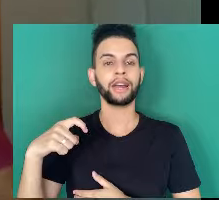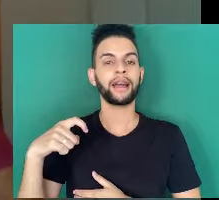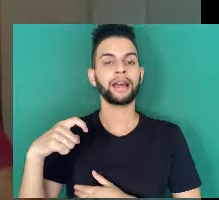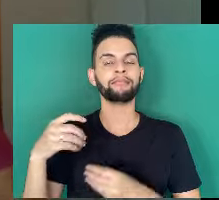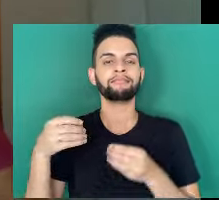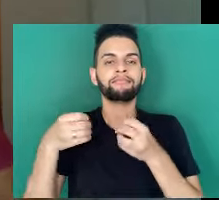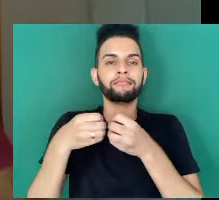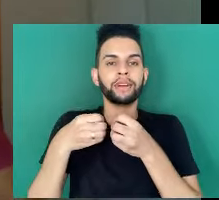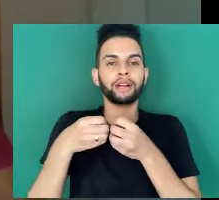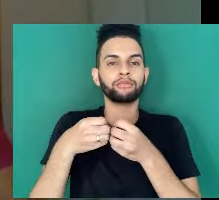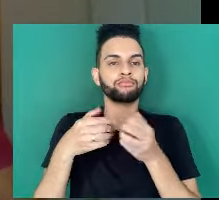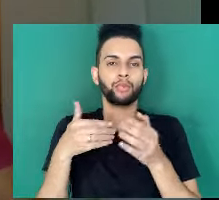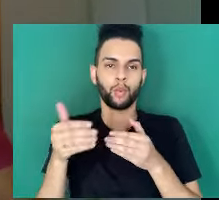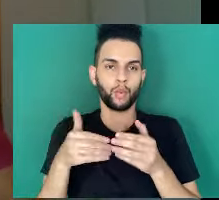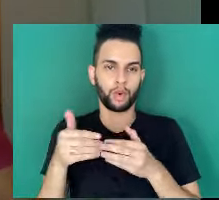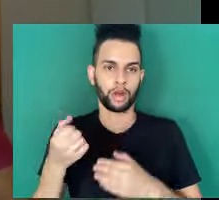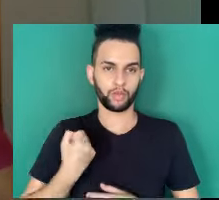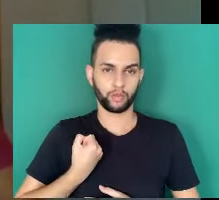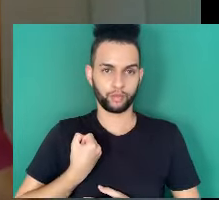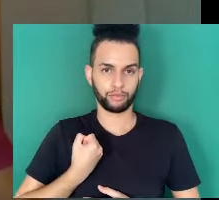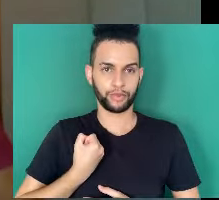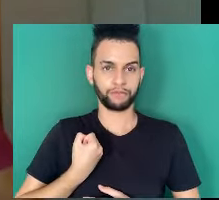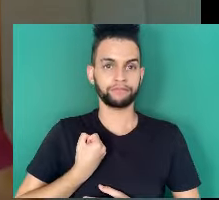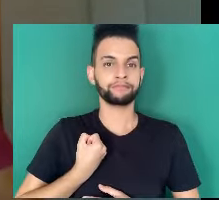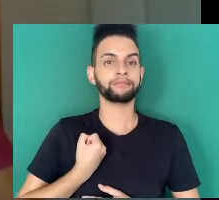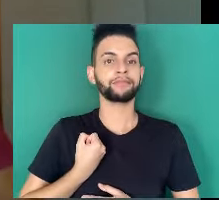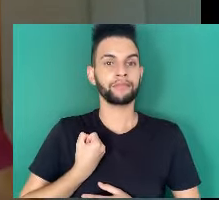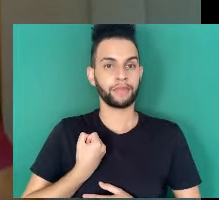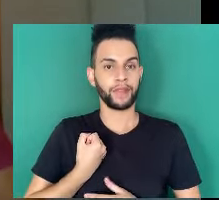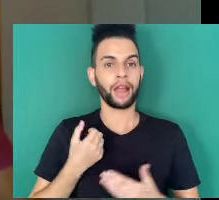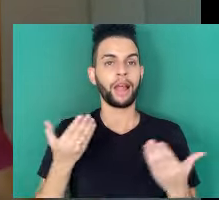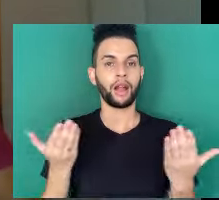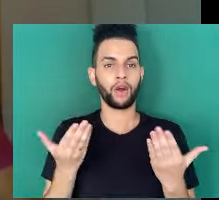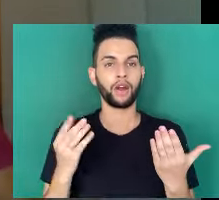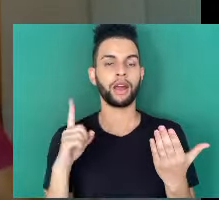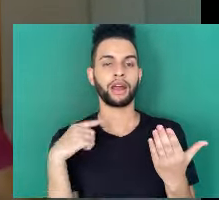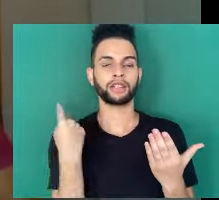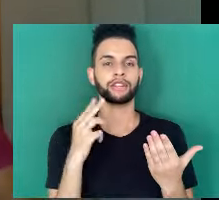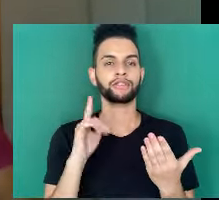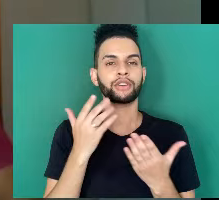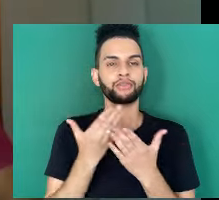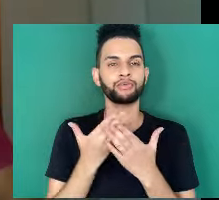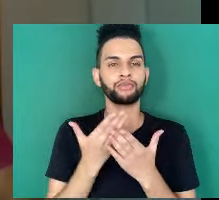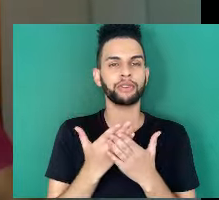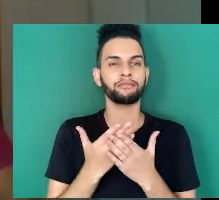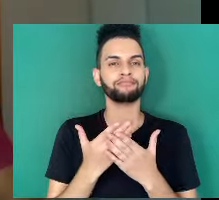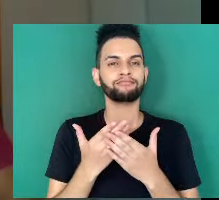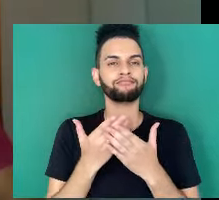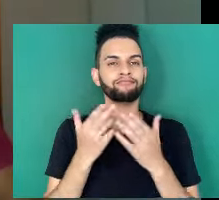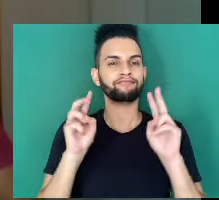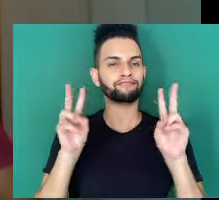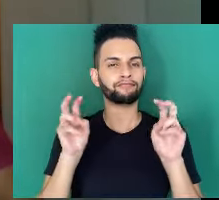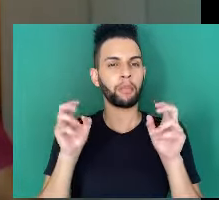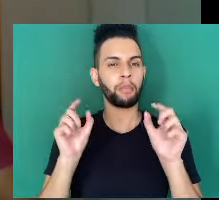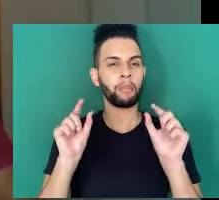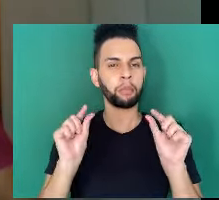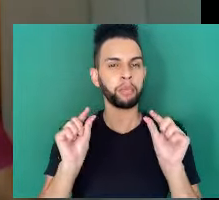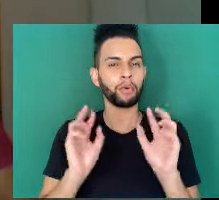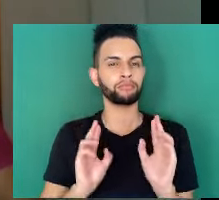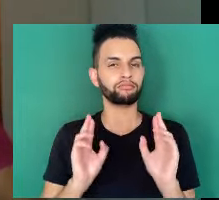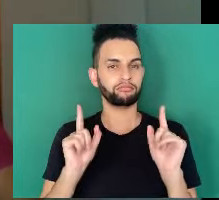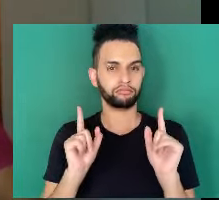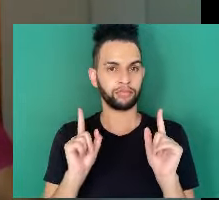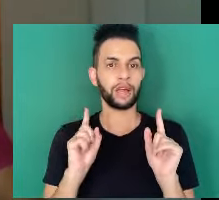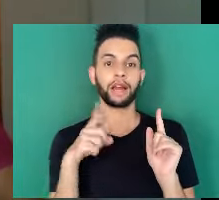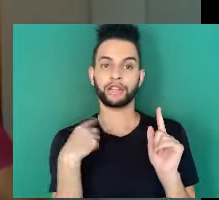número. A partir desta unidade, nós vamos estudar um problema um pouco diferente. Nós também vamos começar